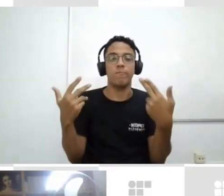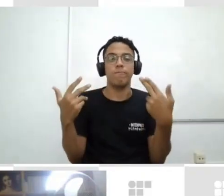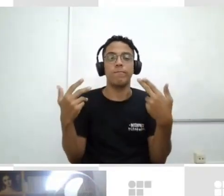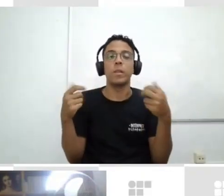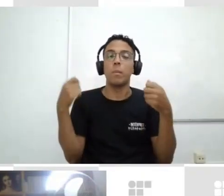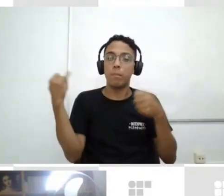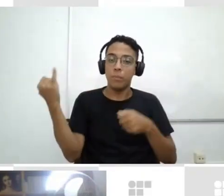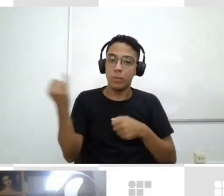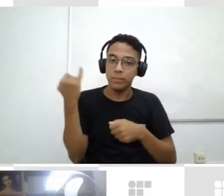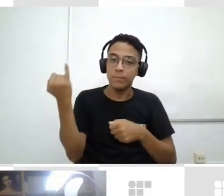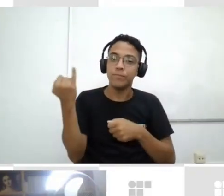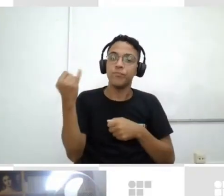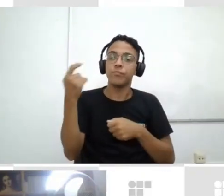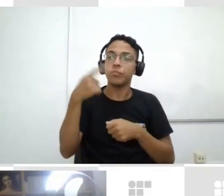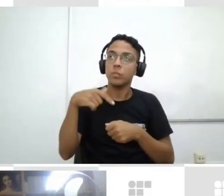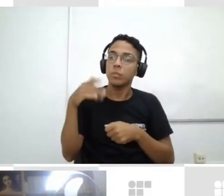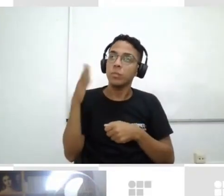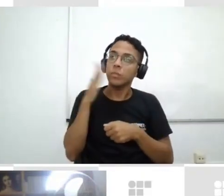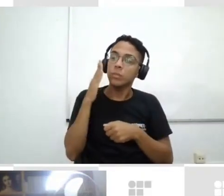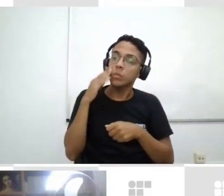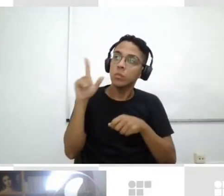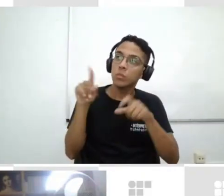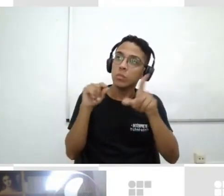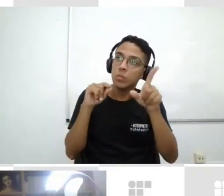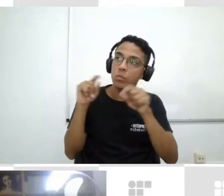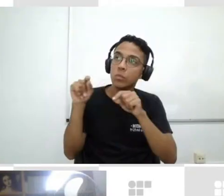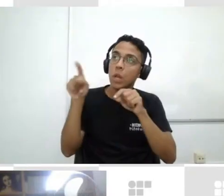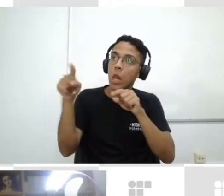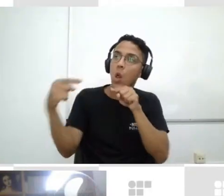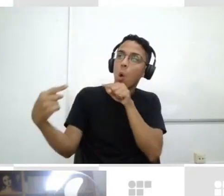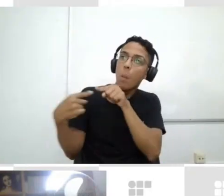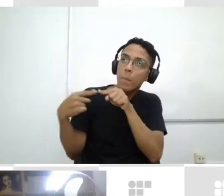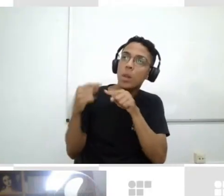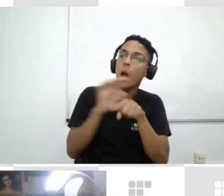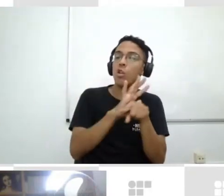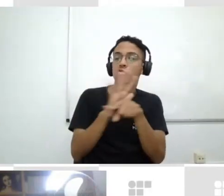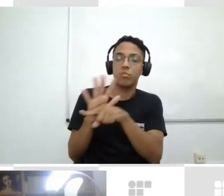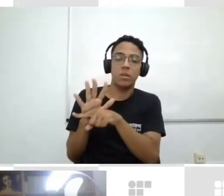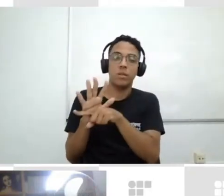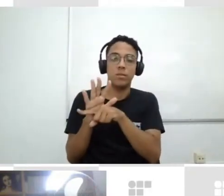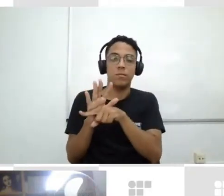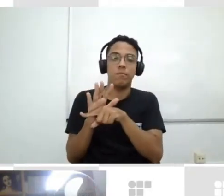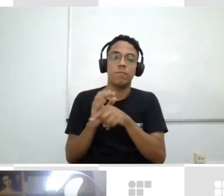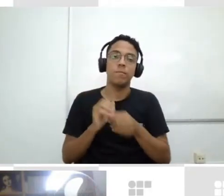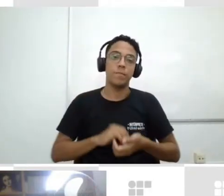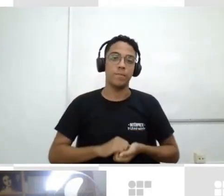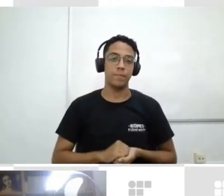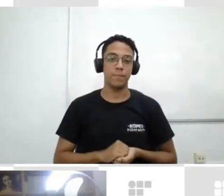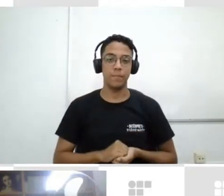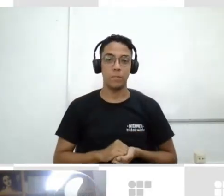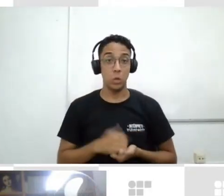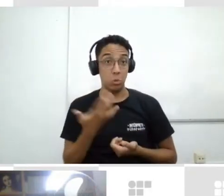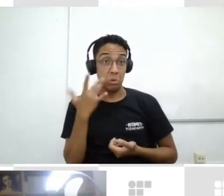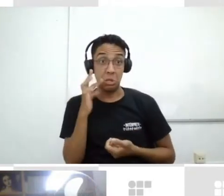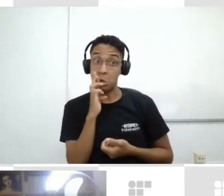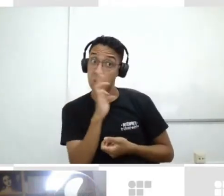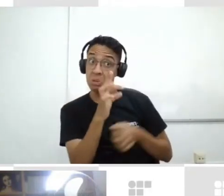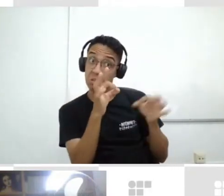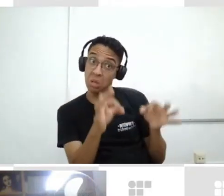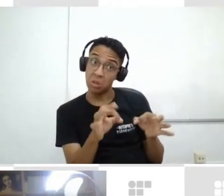ignorância, ou alheamento, ou indiferença, ou mesmo negacionismo em relação a isso. Não sei se eu respondi a sua questão.